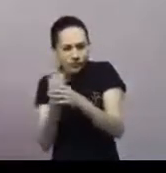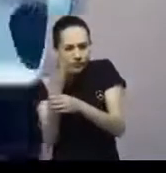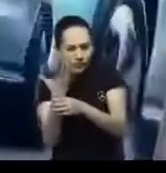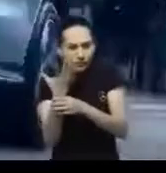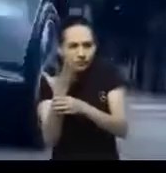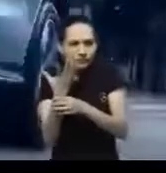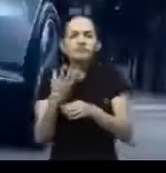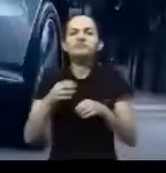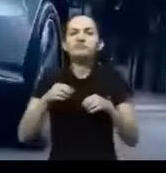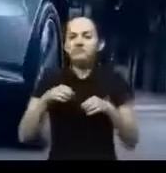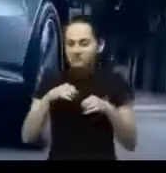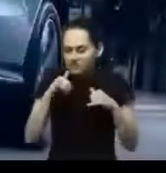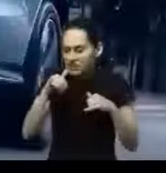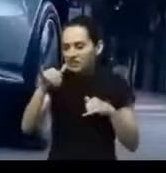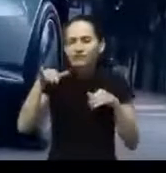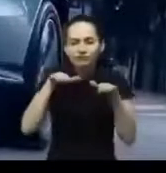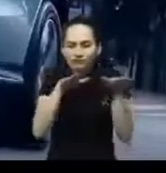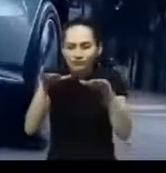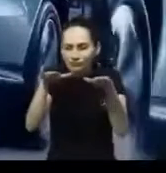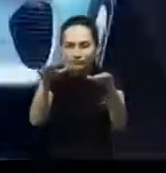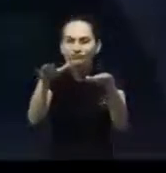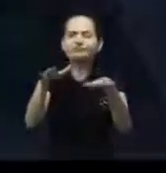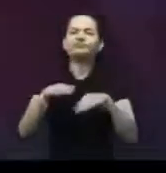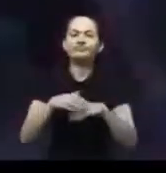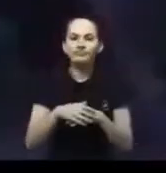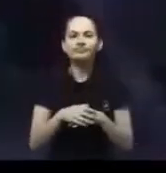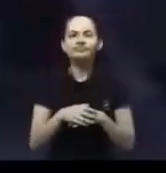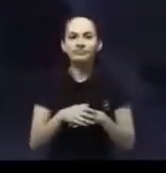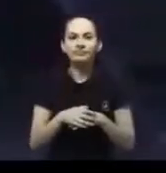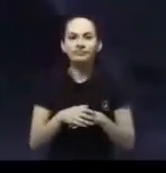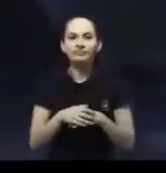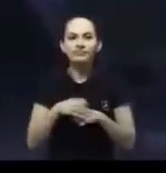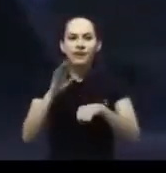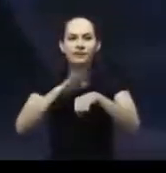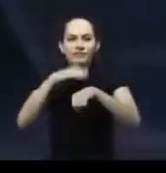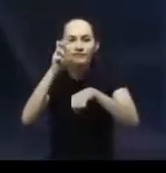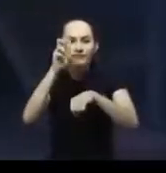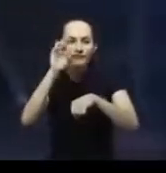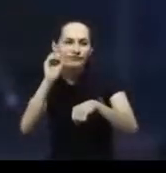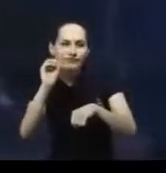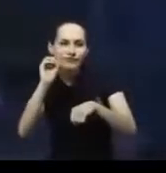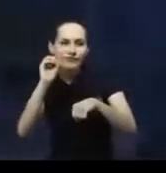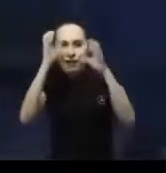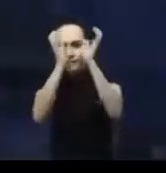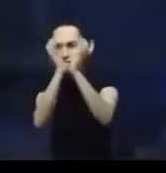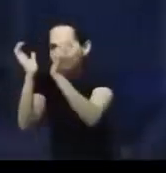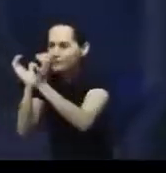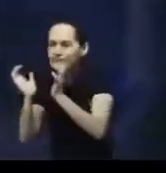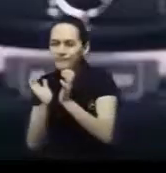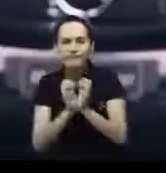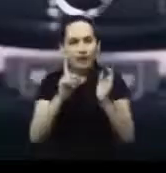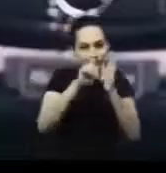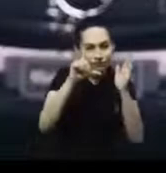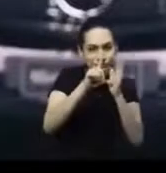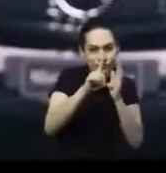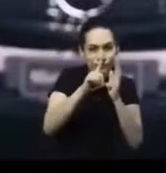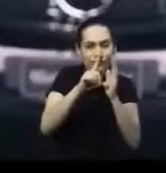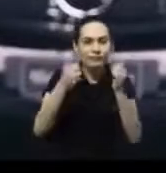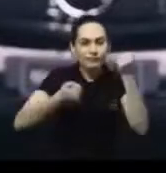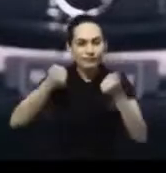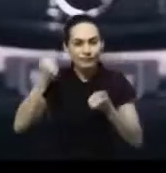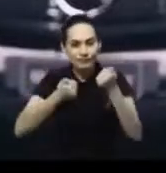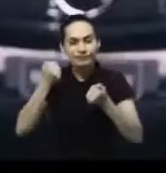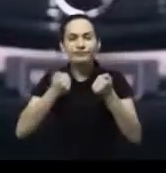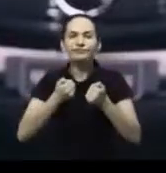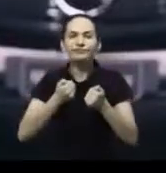novo patamar da eletromobilidade os mais de 50 pontos de atendimento da rede de automóveis e os